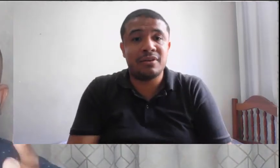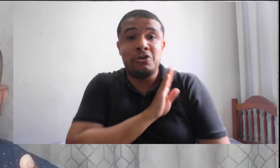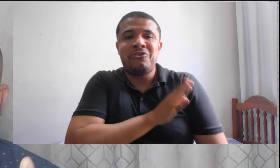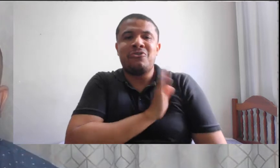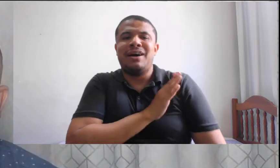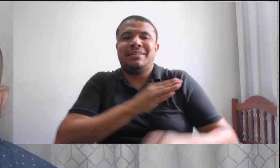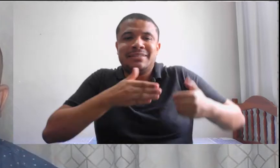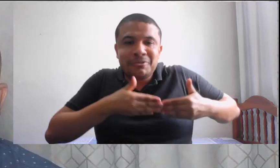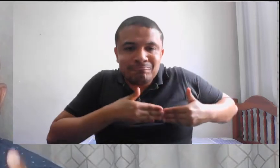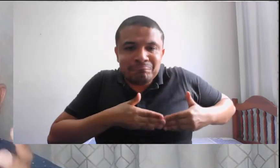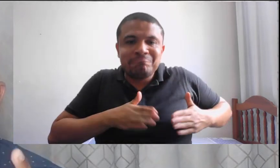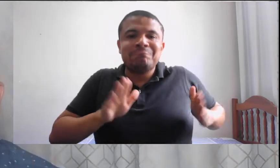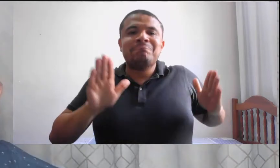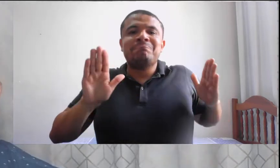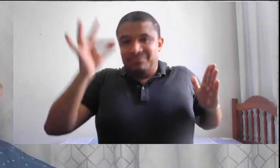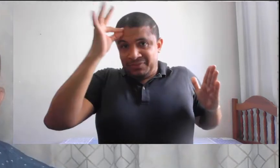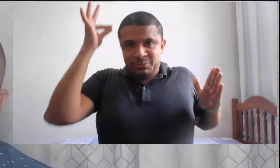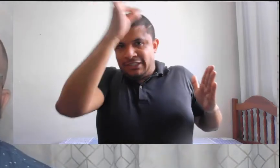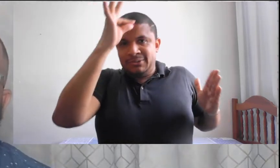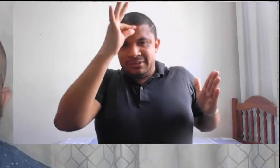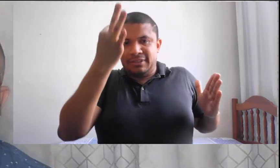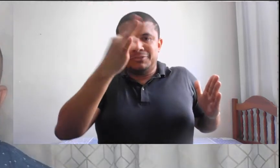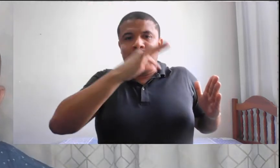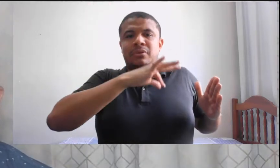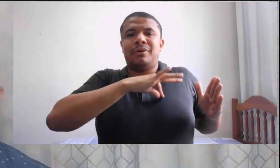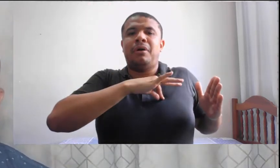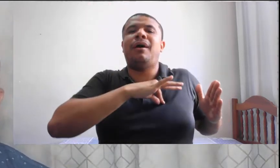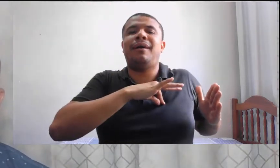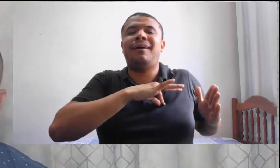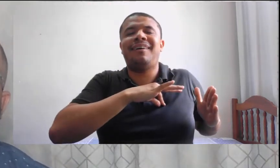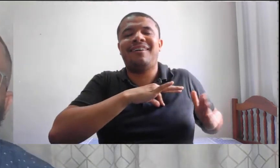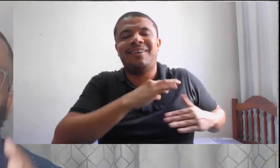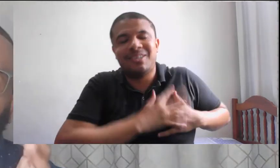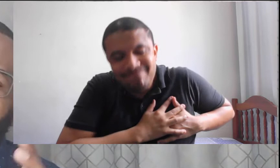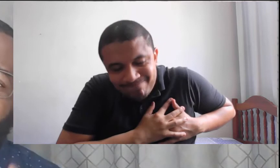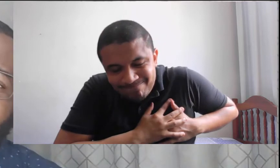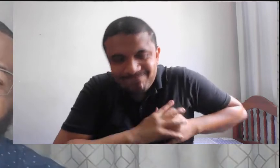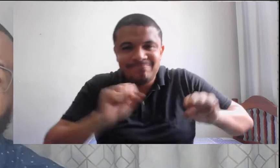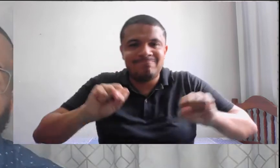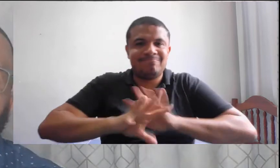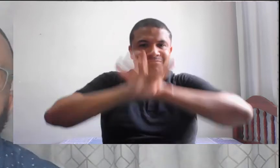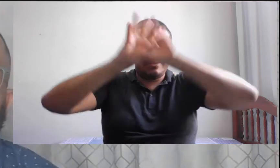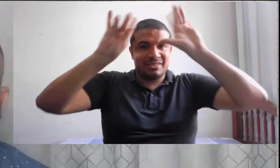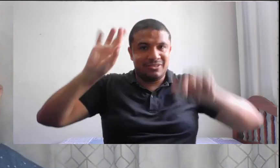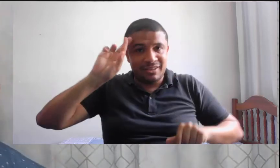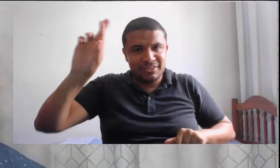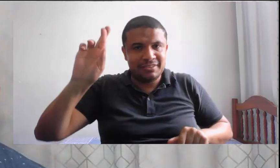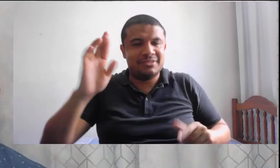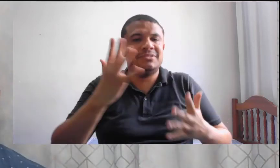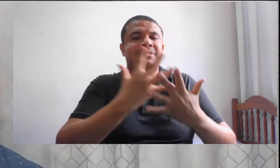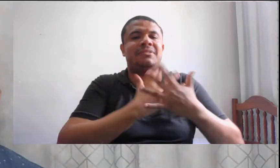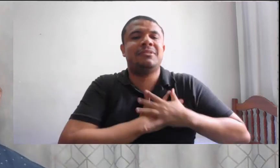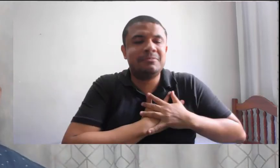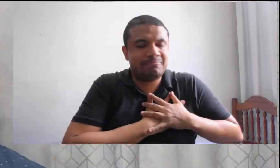Abra o seu coração para a voz do Espírito Santo. Deixe a glória de Deus reinar sobre ti.